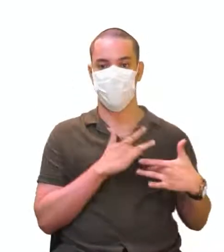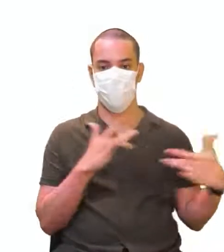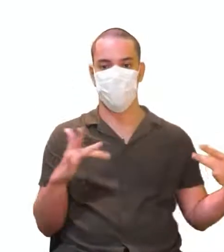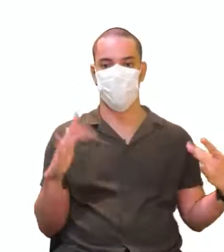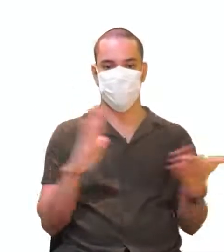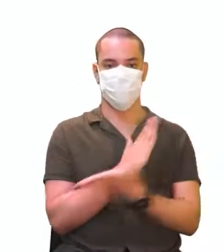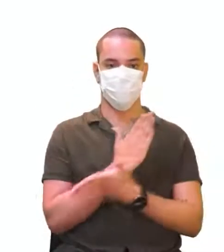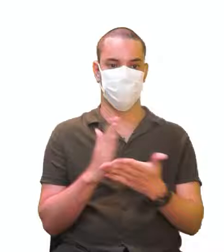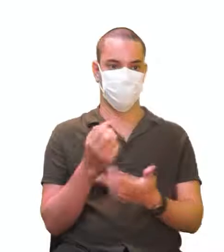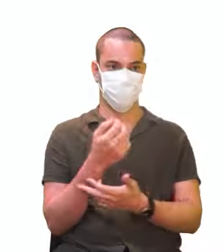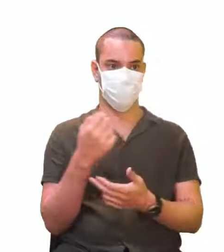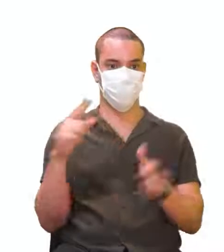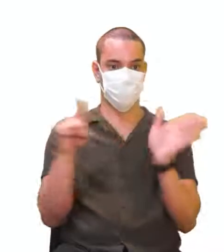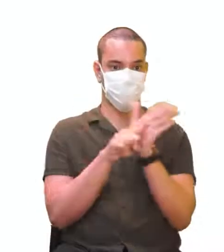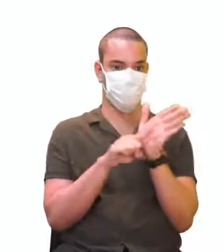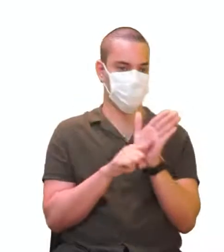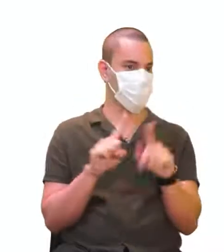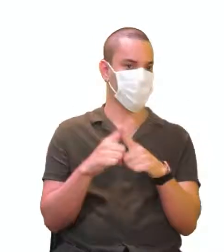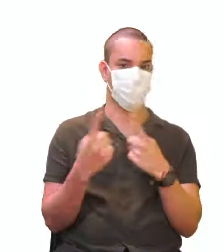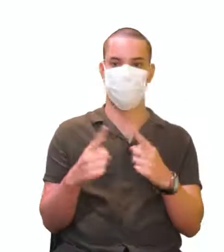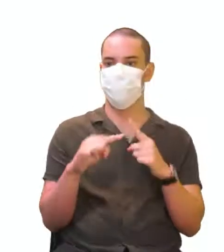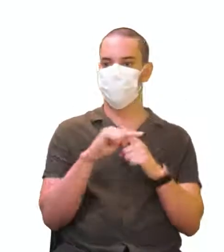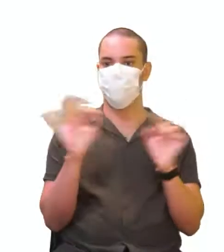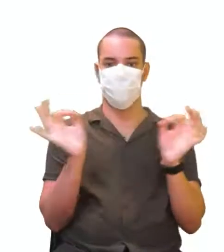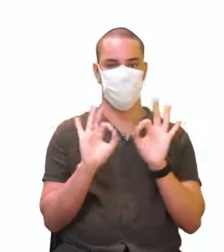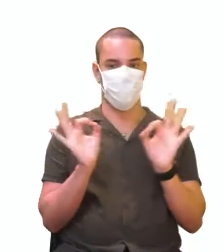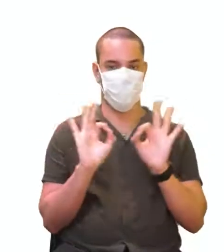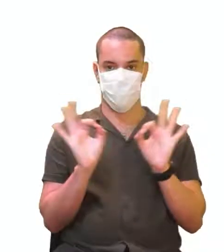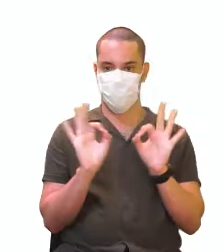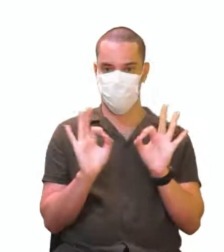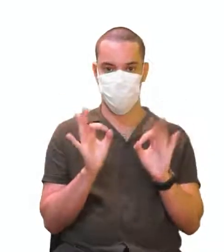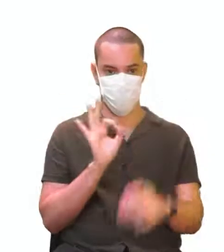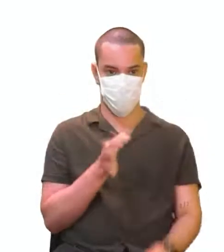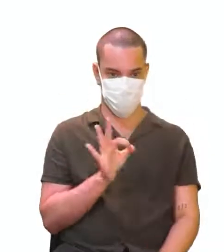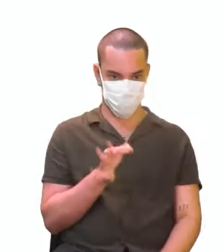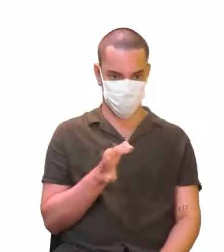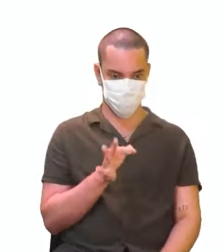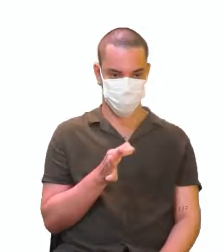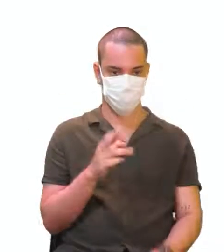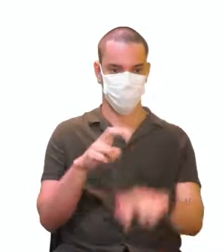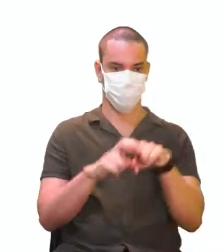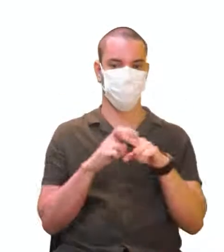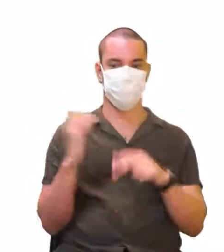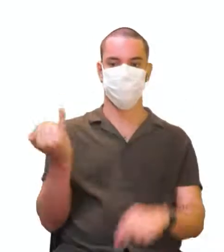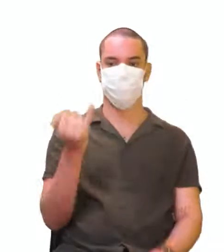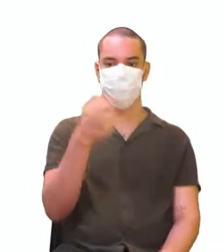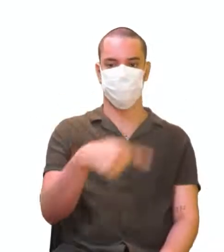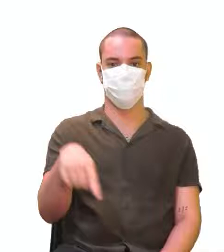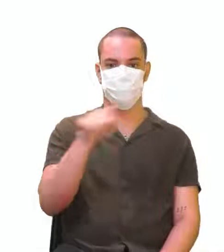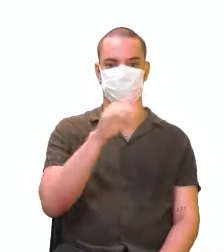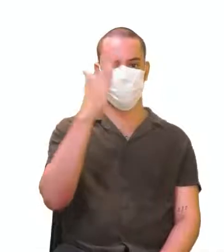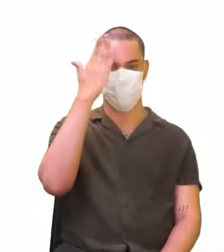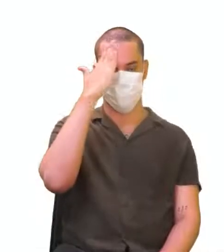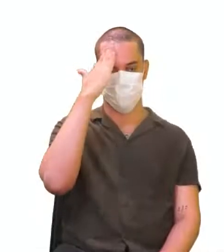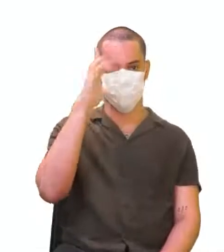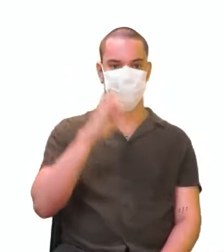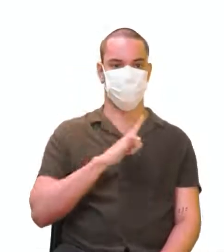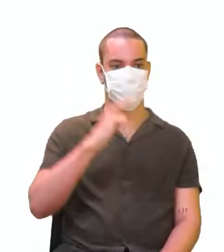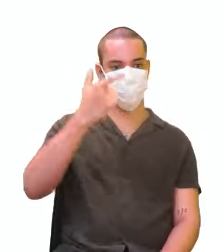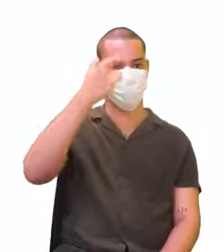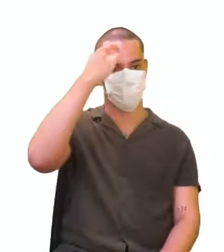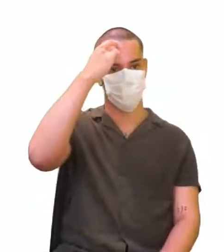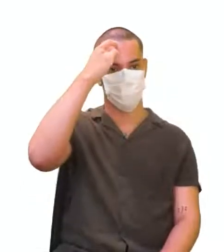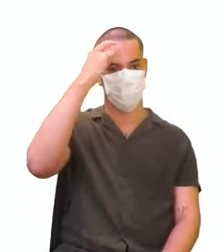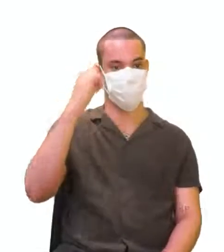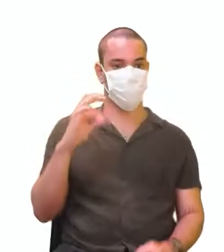recebendo apenas dos negativos e não mais dos positivos, tá bom? Então, é importante você ter